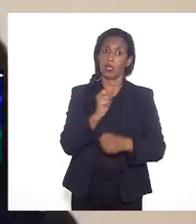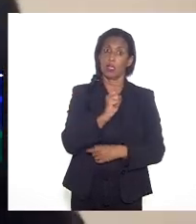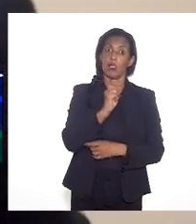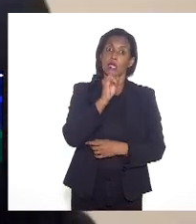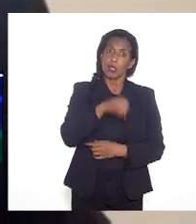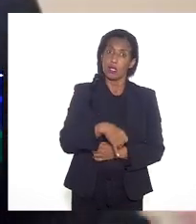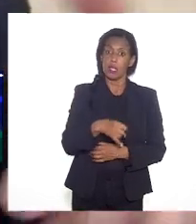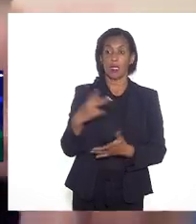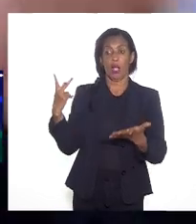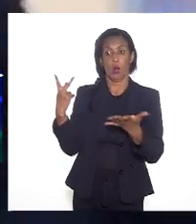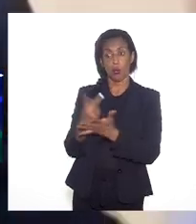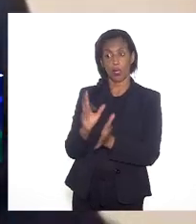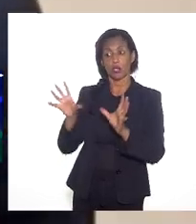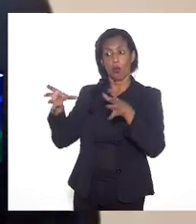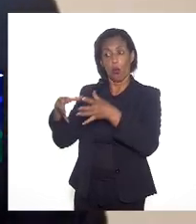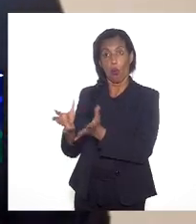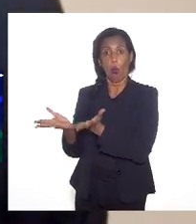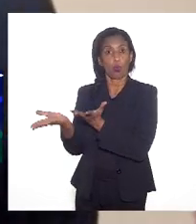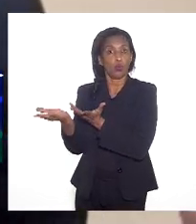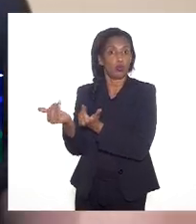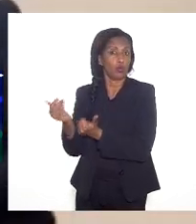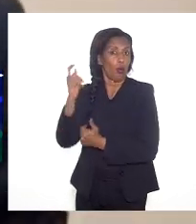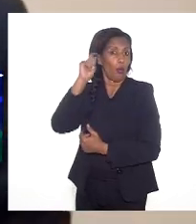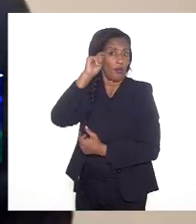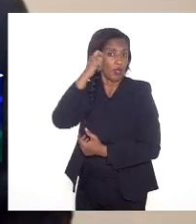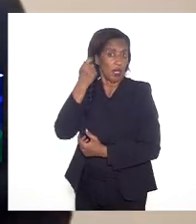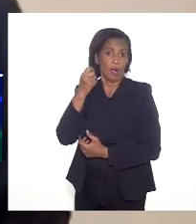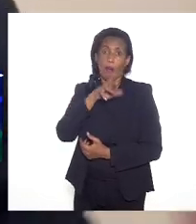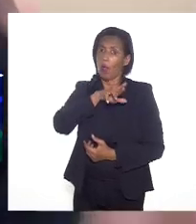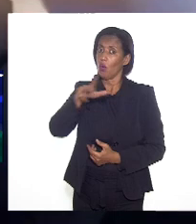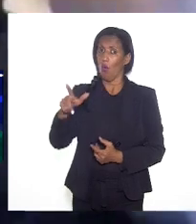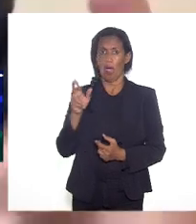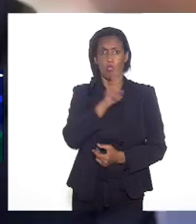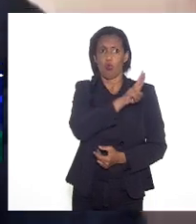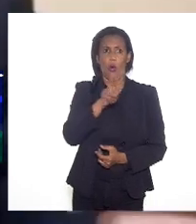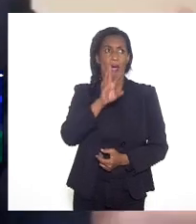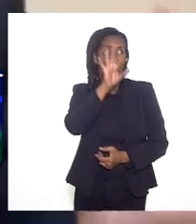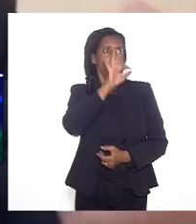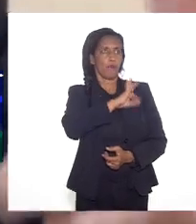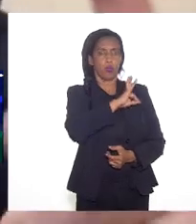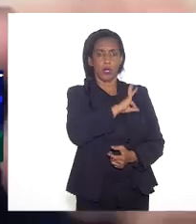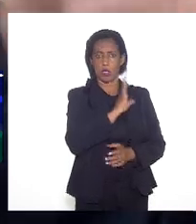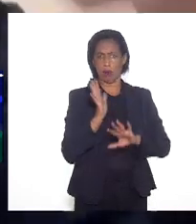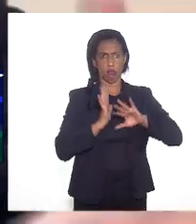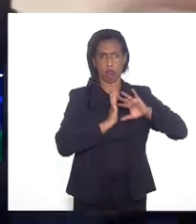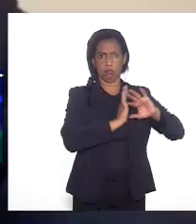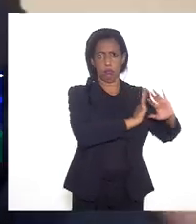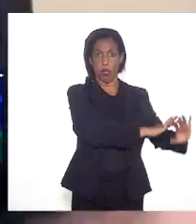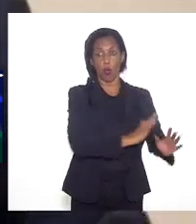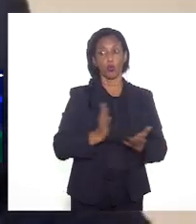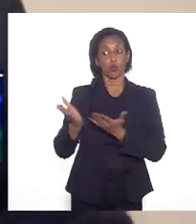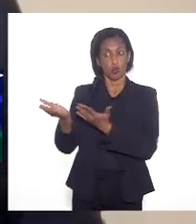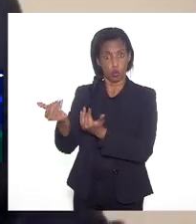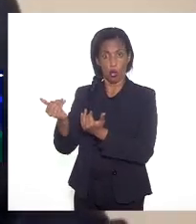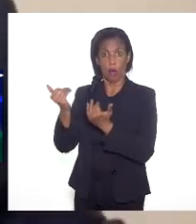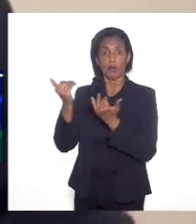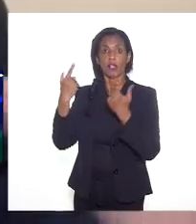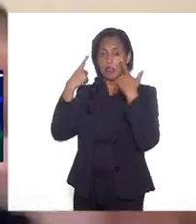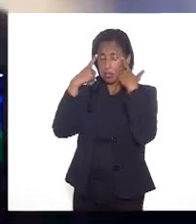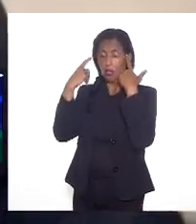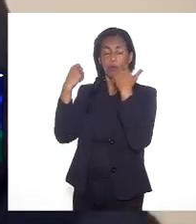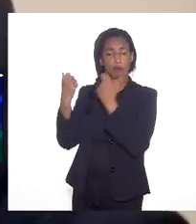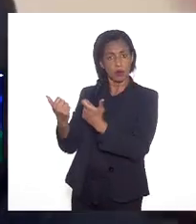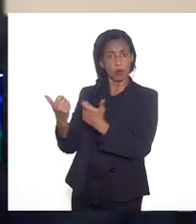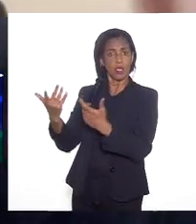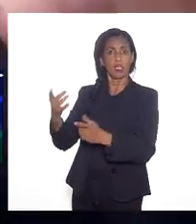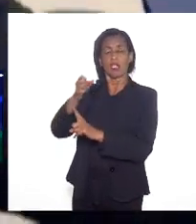na juventude negra, que não é necessariamente pela polícia. Os jovens negros são, sim, vítimas de violência